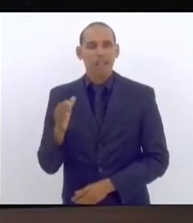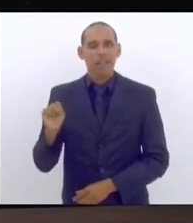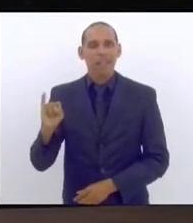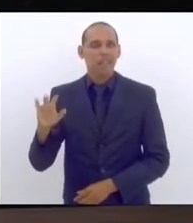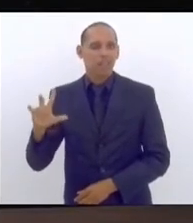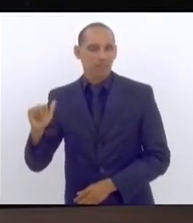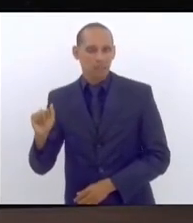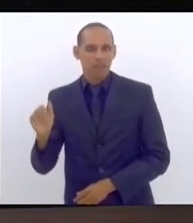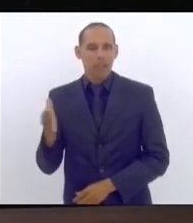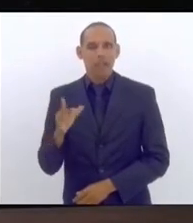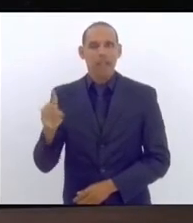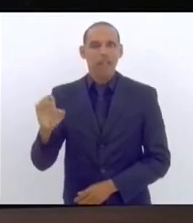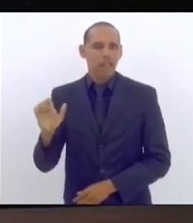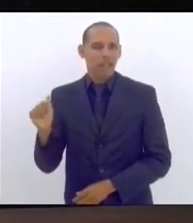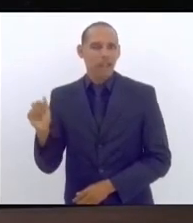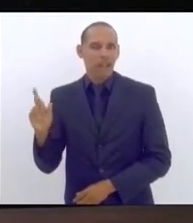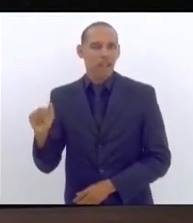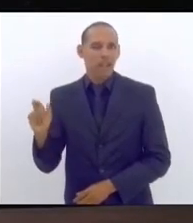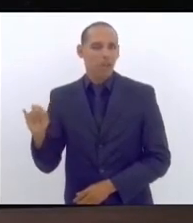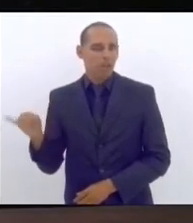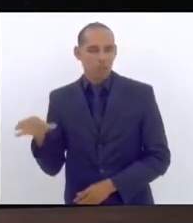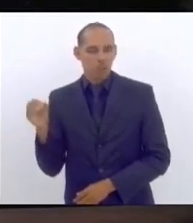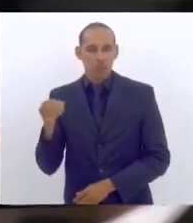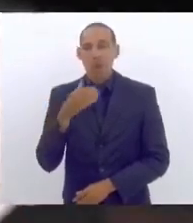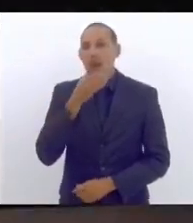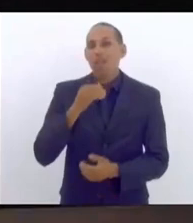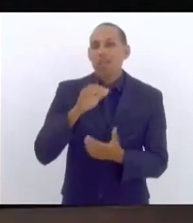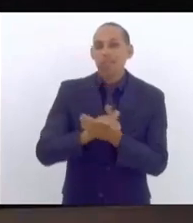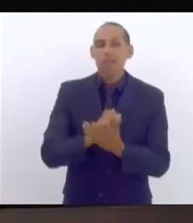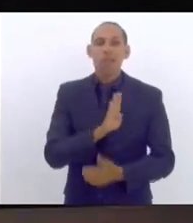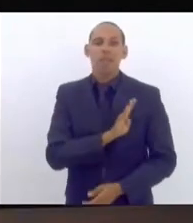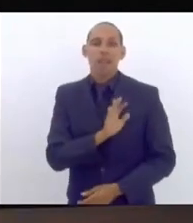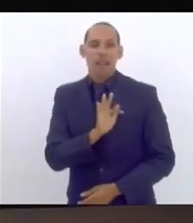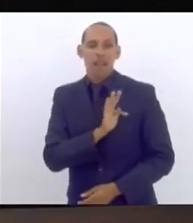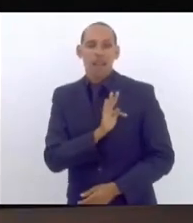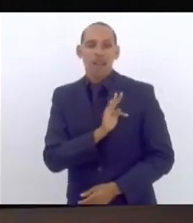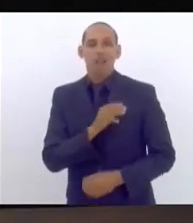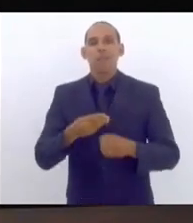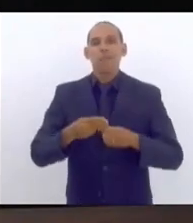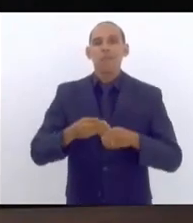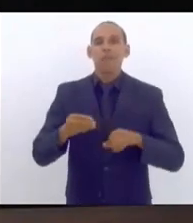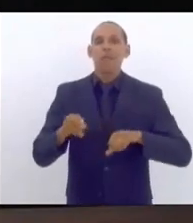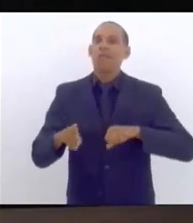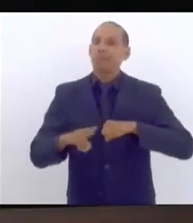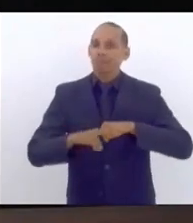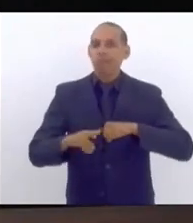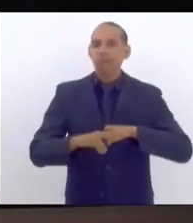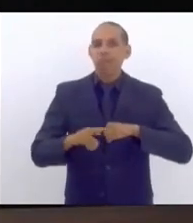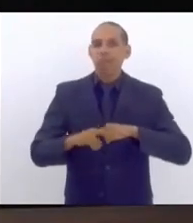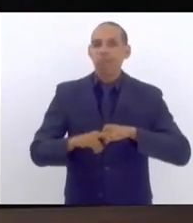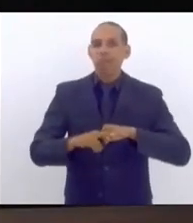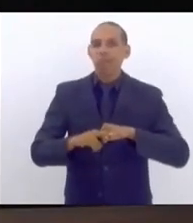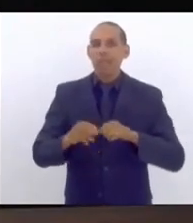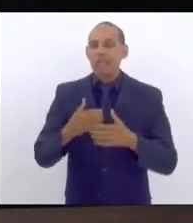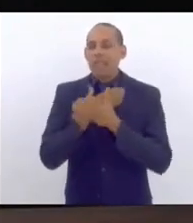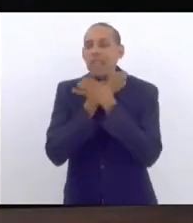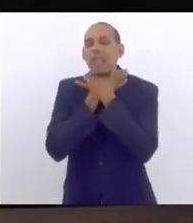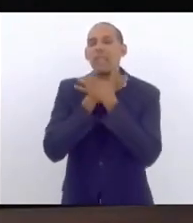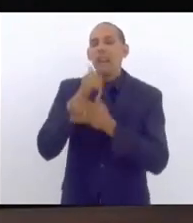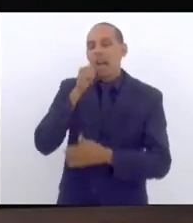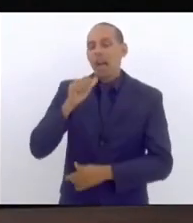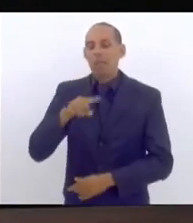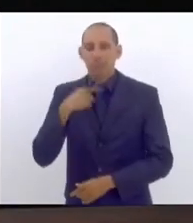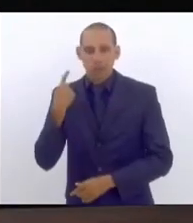foi esganada de morte pelo marido na Baixada Fluminense, no município de Belford Roxo. Também no dia